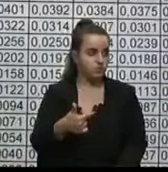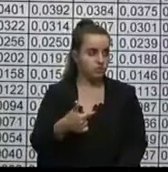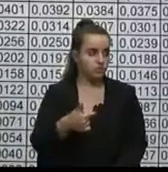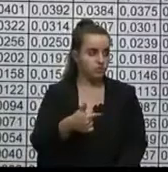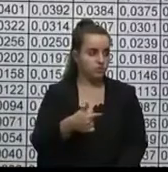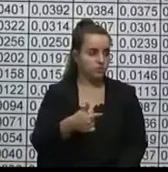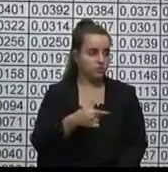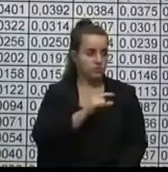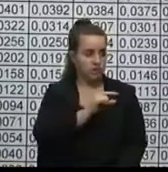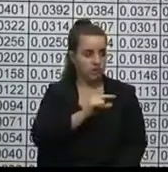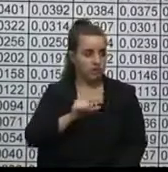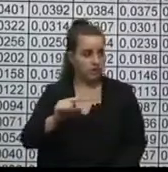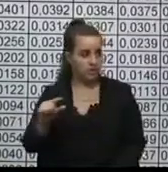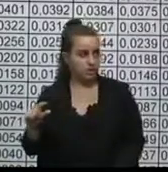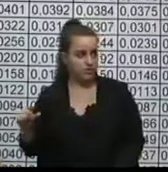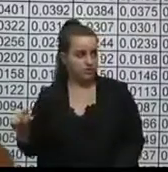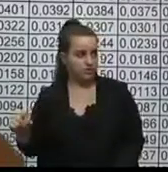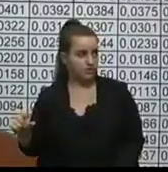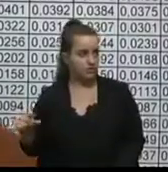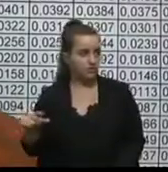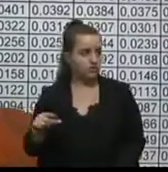na linha,